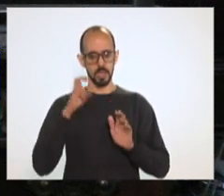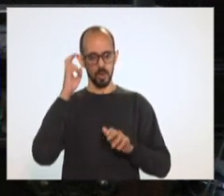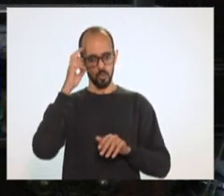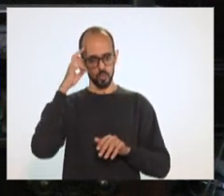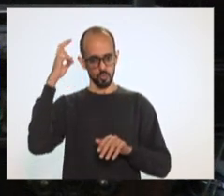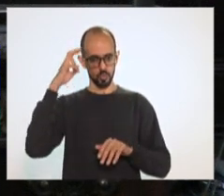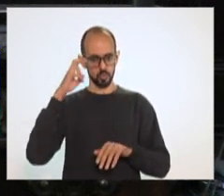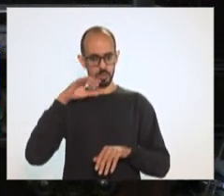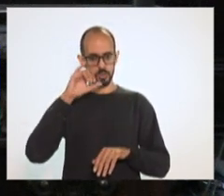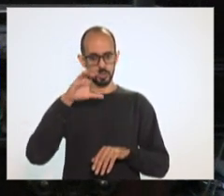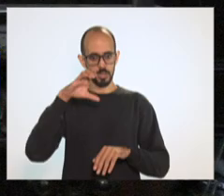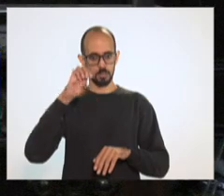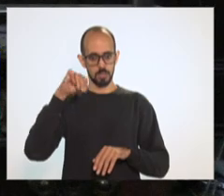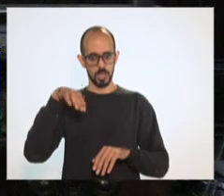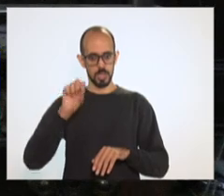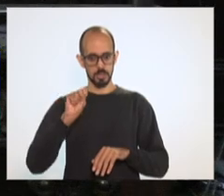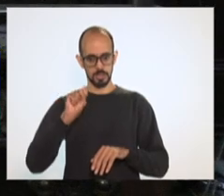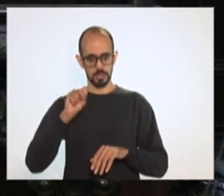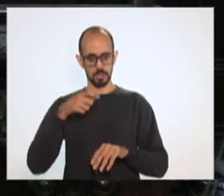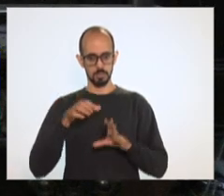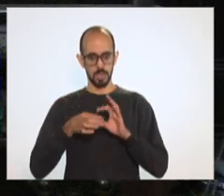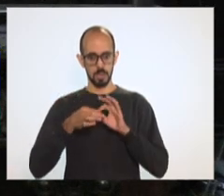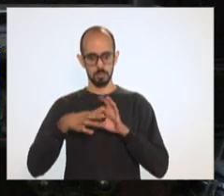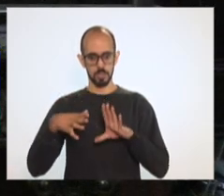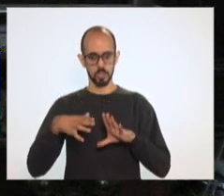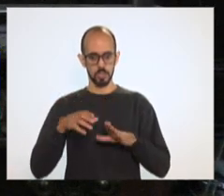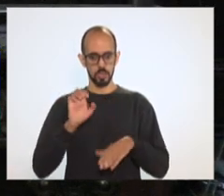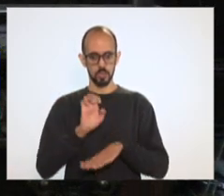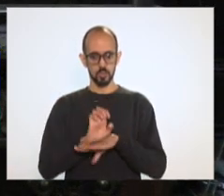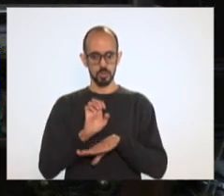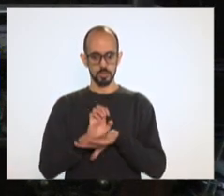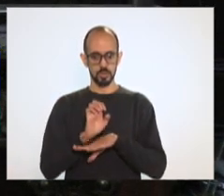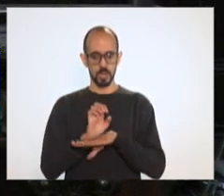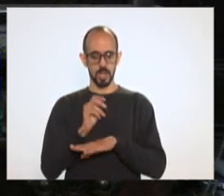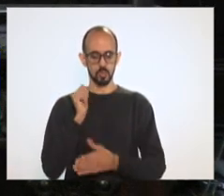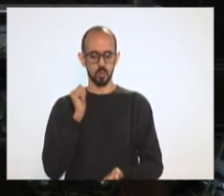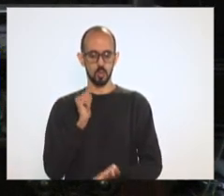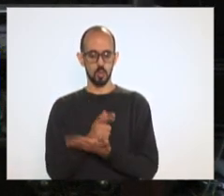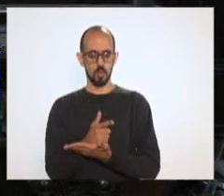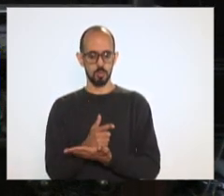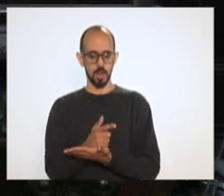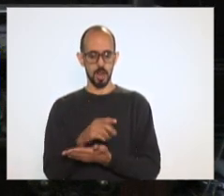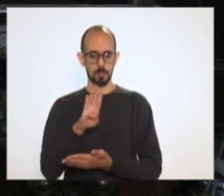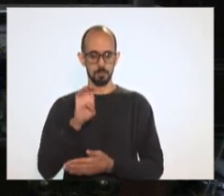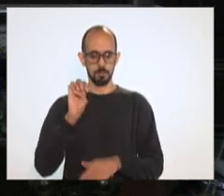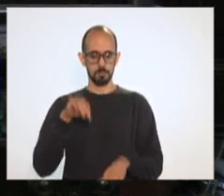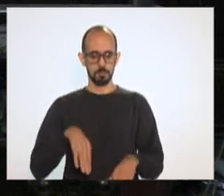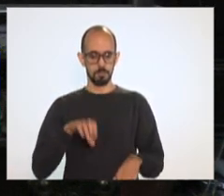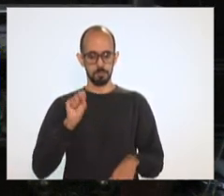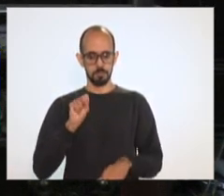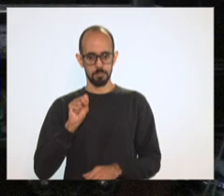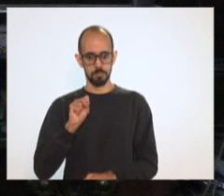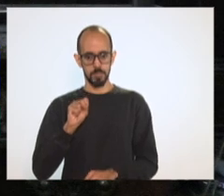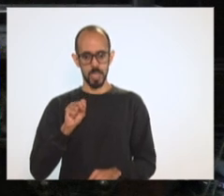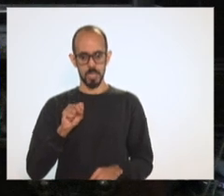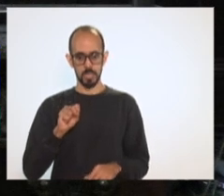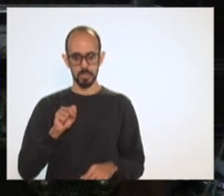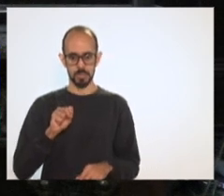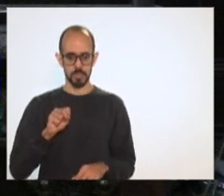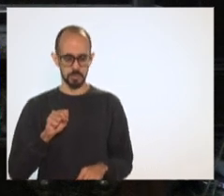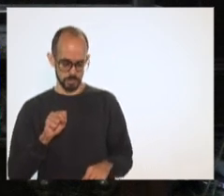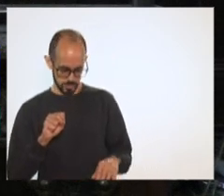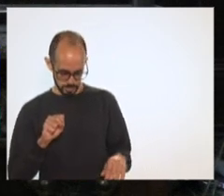autoria que permitia o estado adquirir bens de valores reconhecidamente cultural